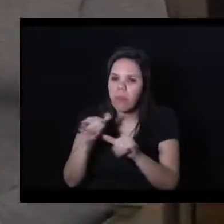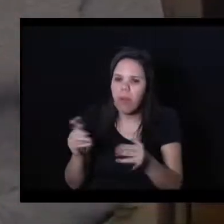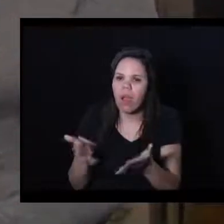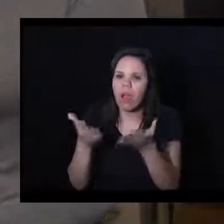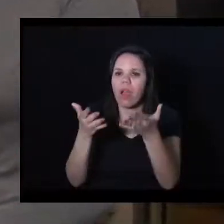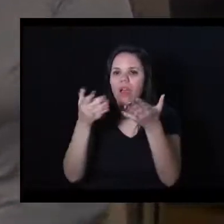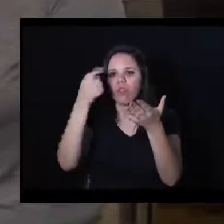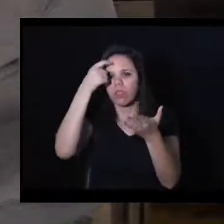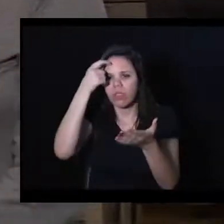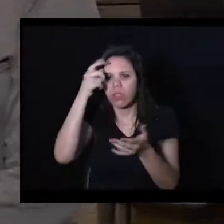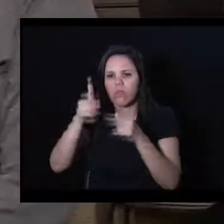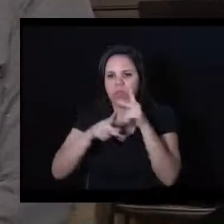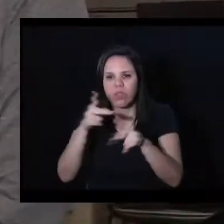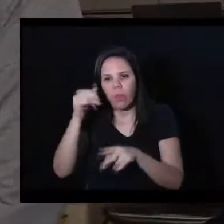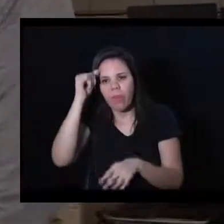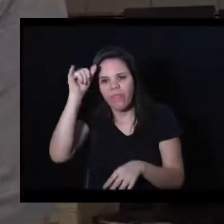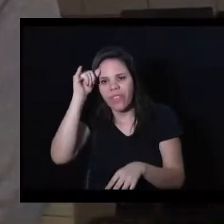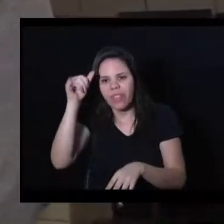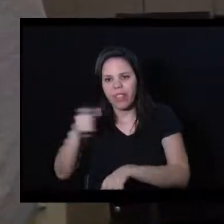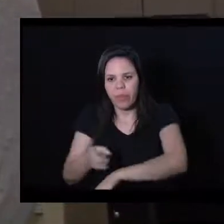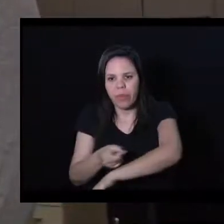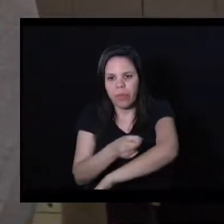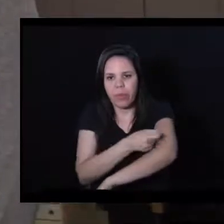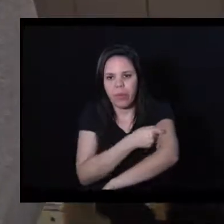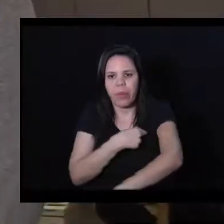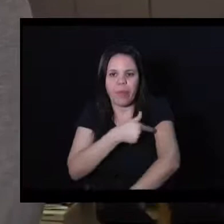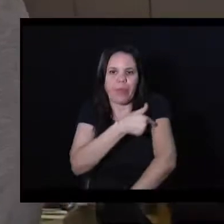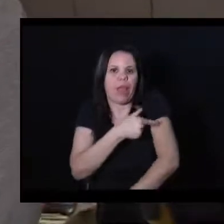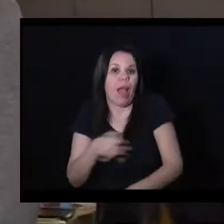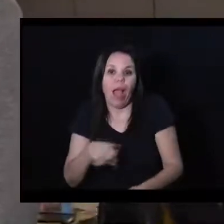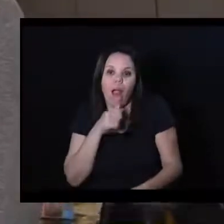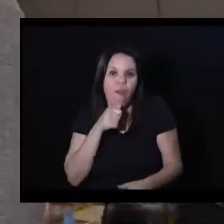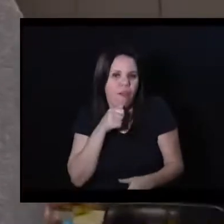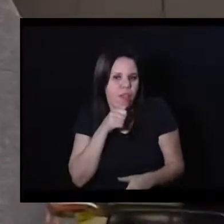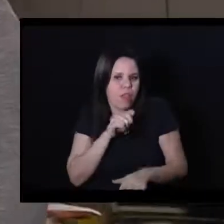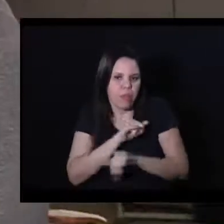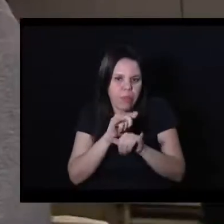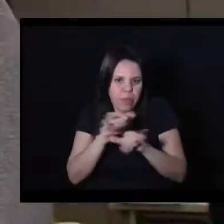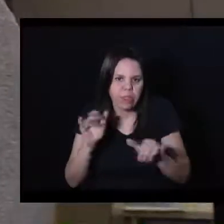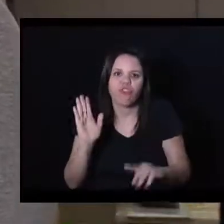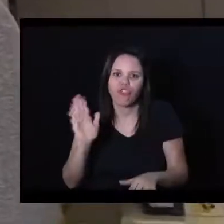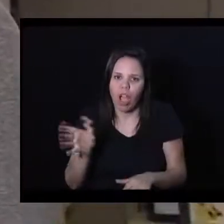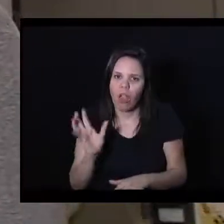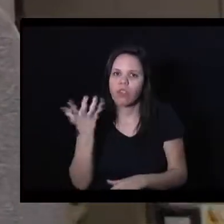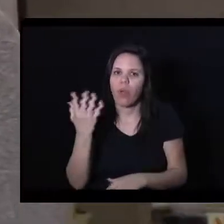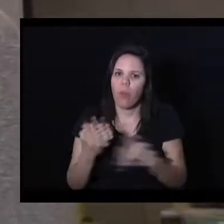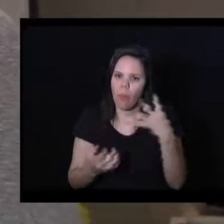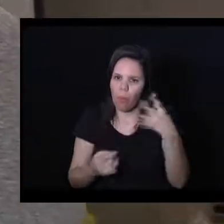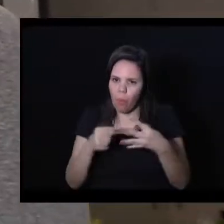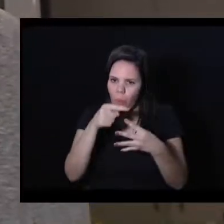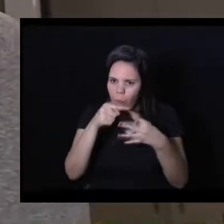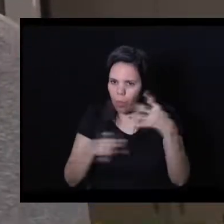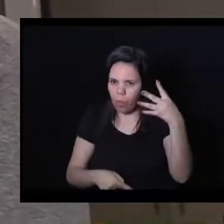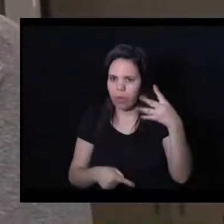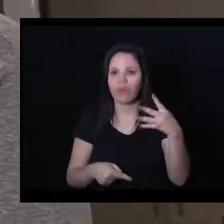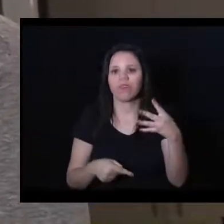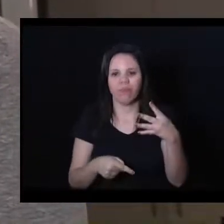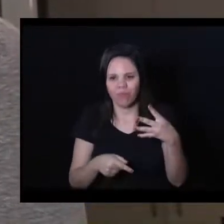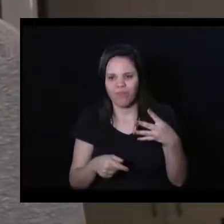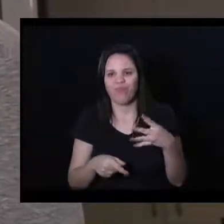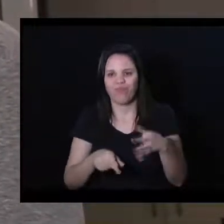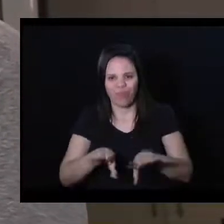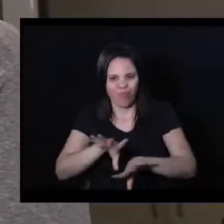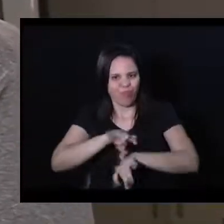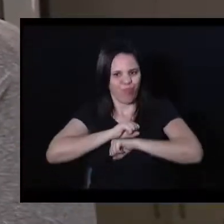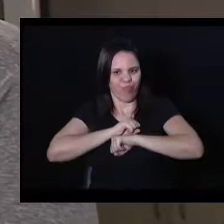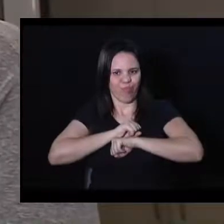Boa tarde. Nesse momento a gente não está fazendo campanha. São 4 casos. Os 4 casos estão numa mesma